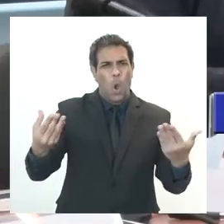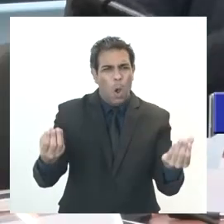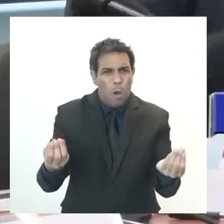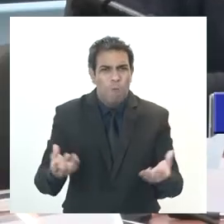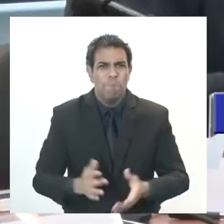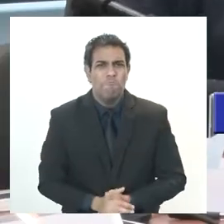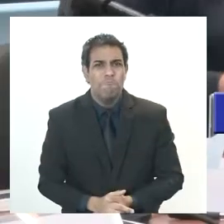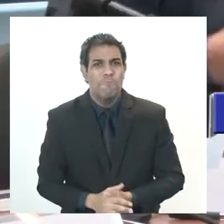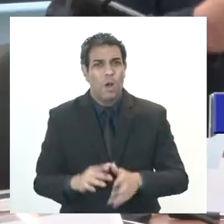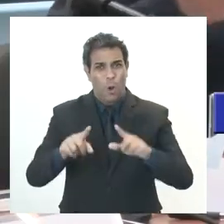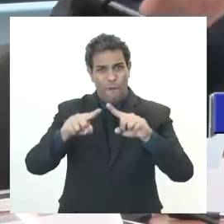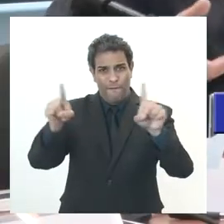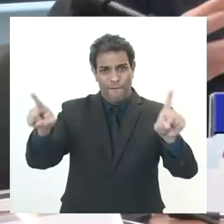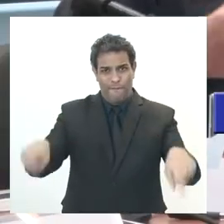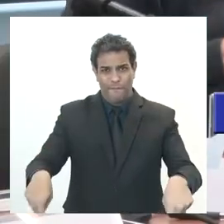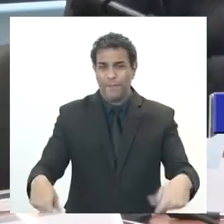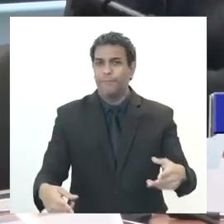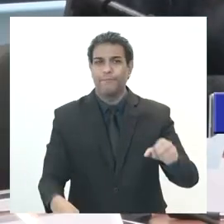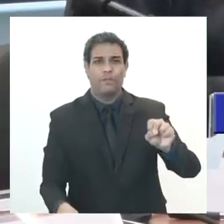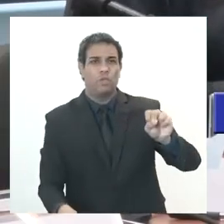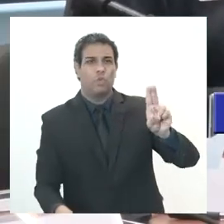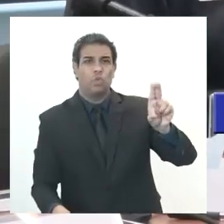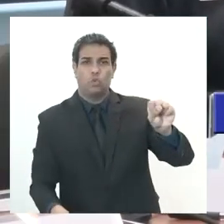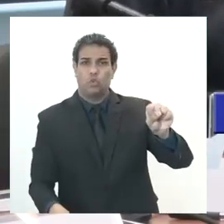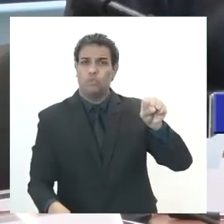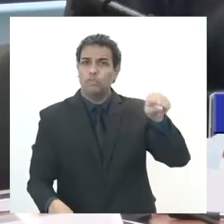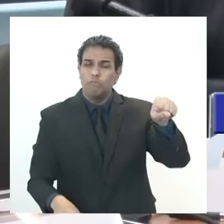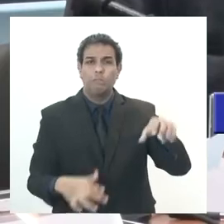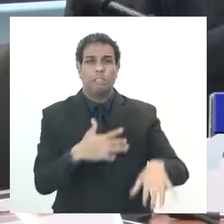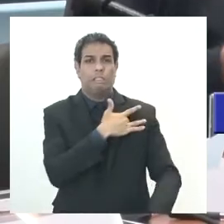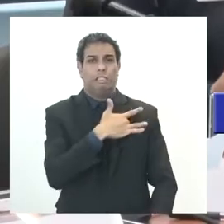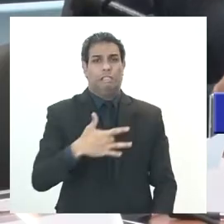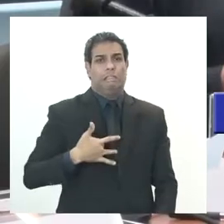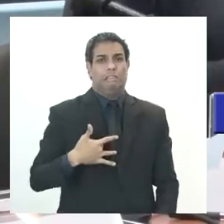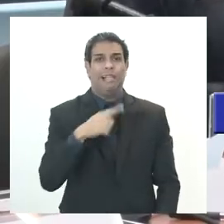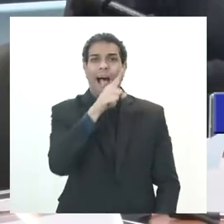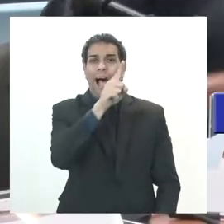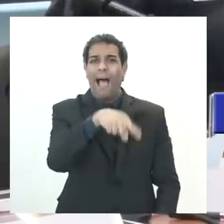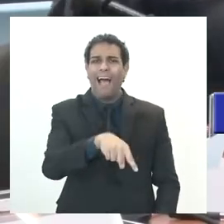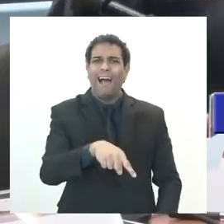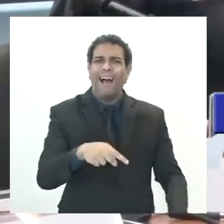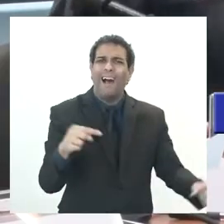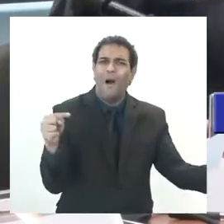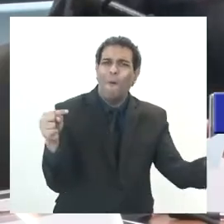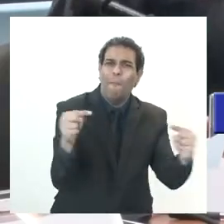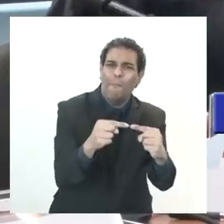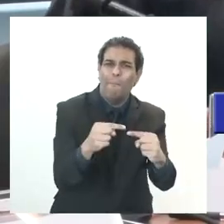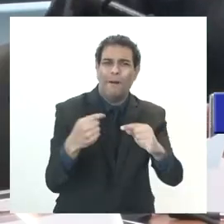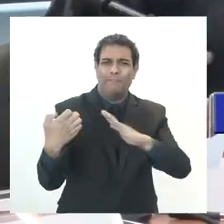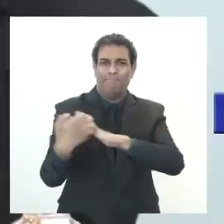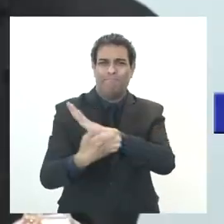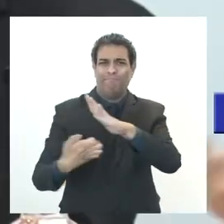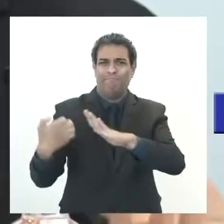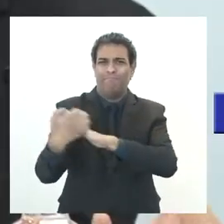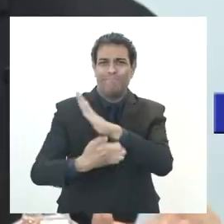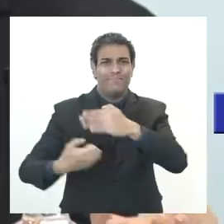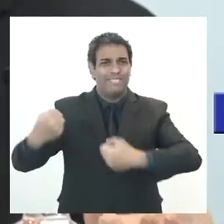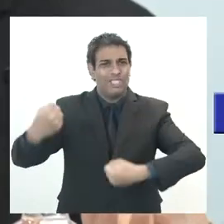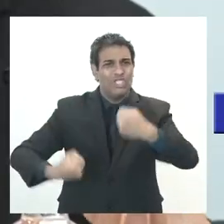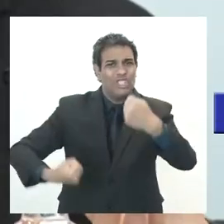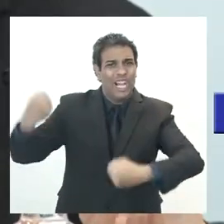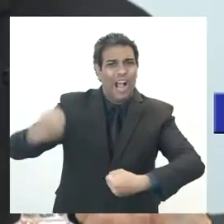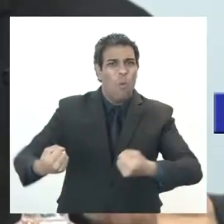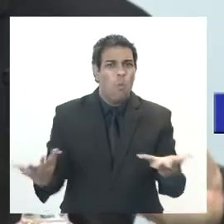e eu serviço público SUS em especial com uma localiza que aluga carros que tem uma